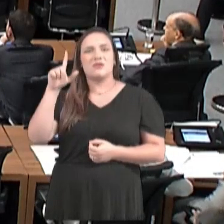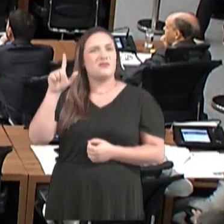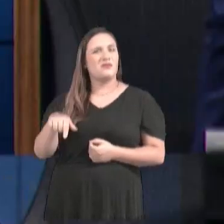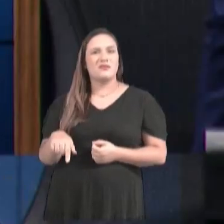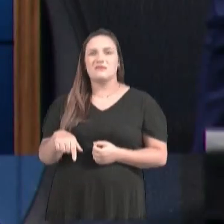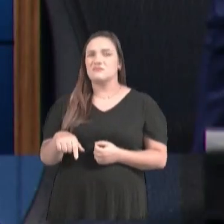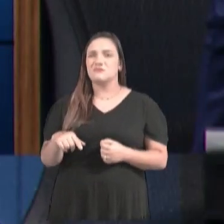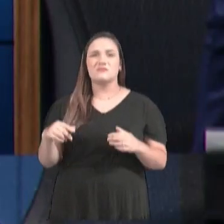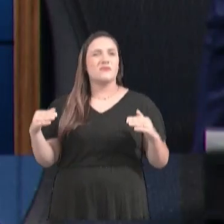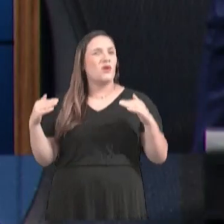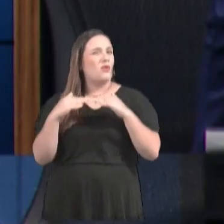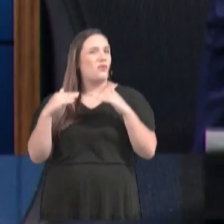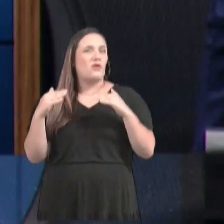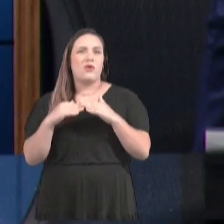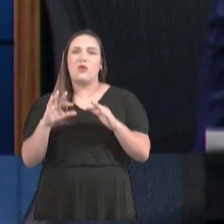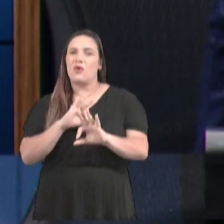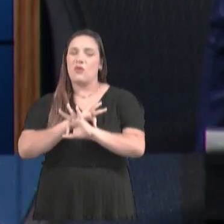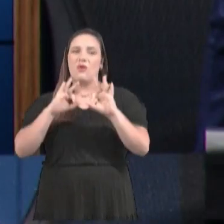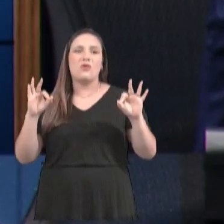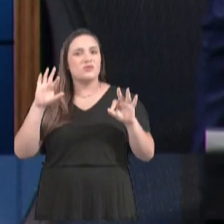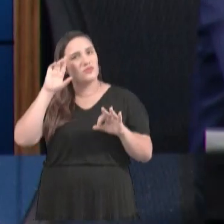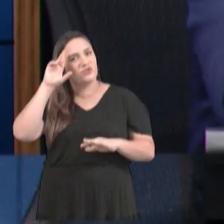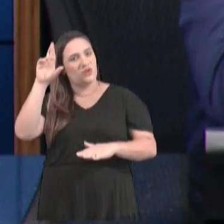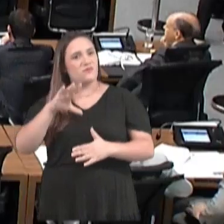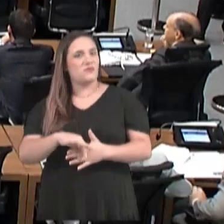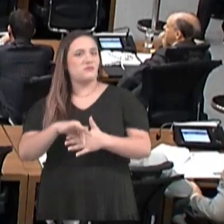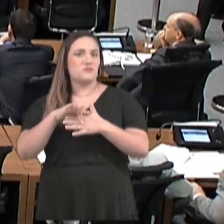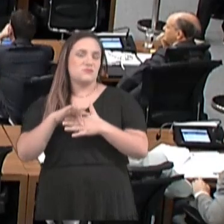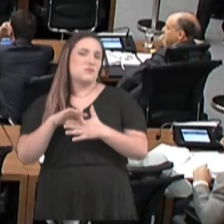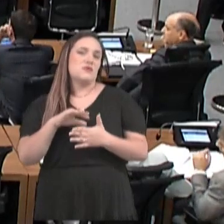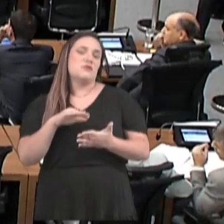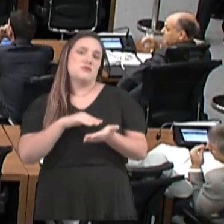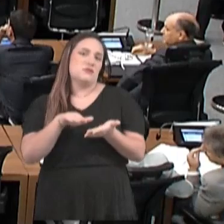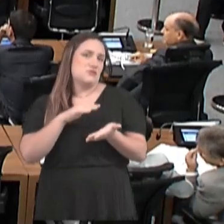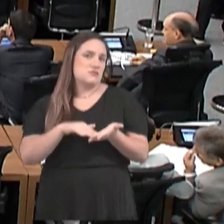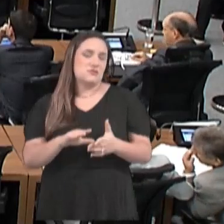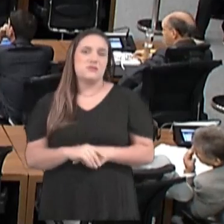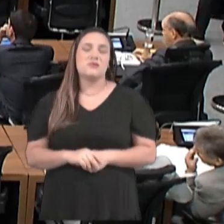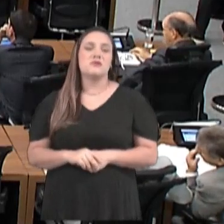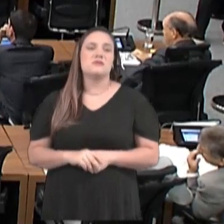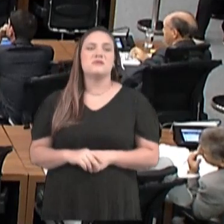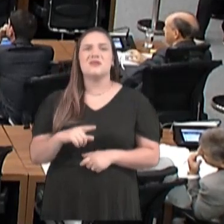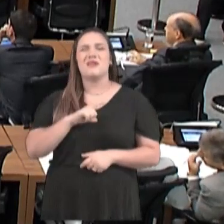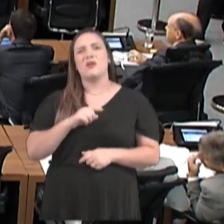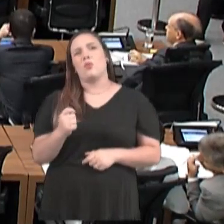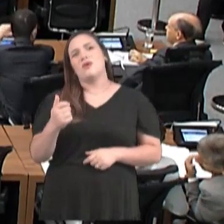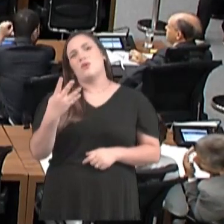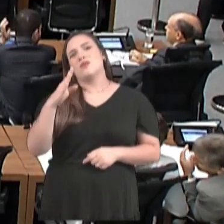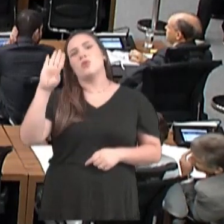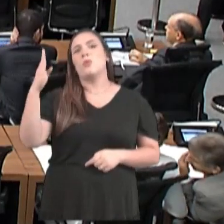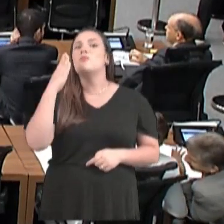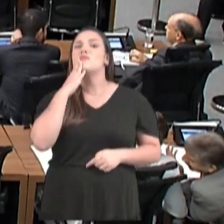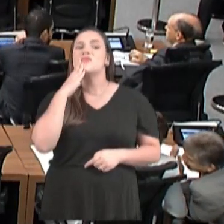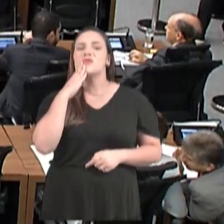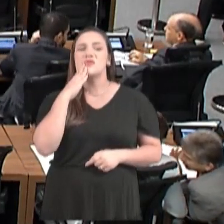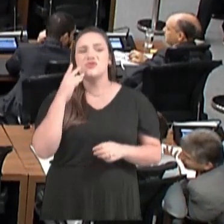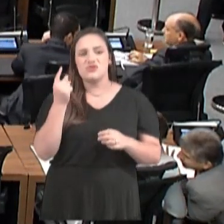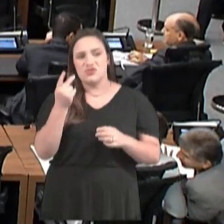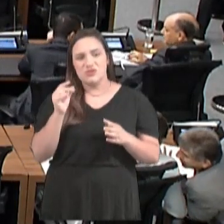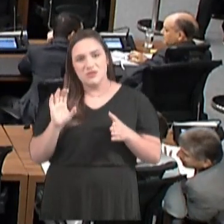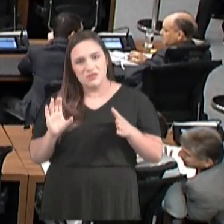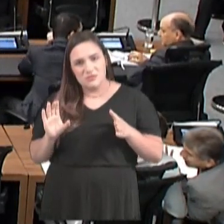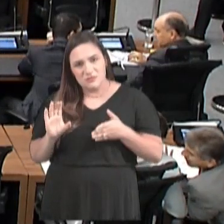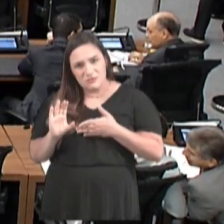absolutamente carimbado, está fazendo uma grande gestão com quase 4 bilhões de reais de investimento só dentro desse ano.